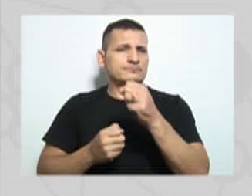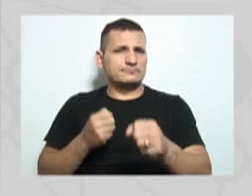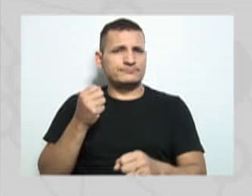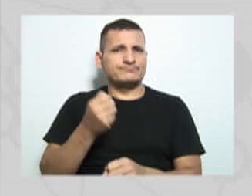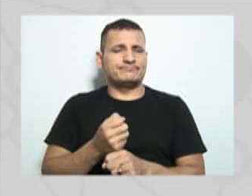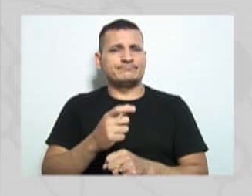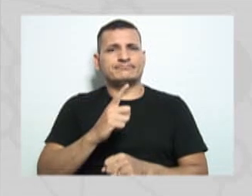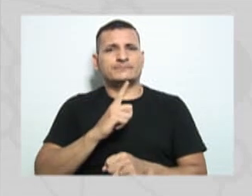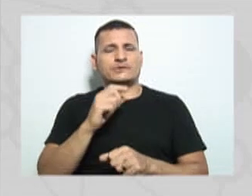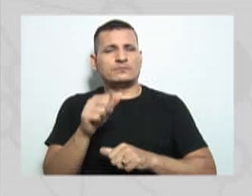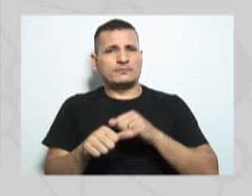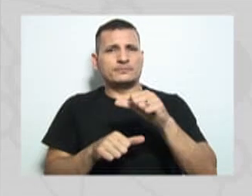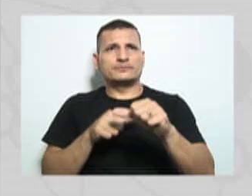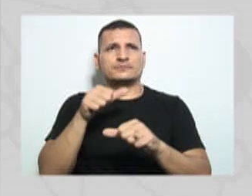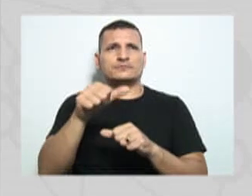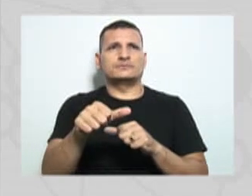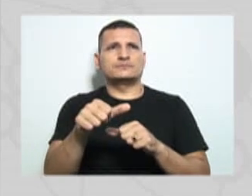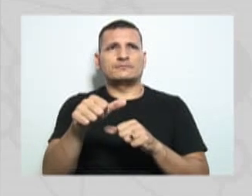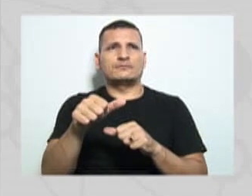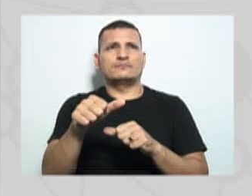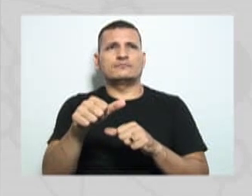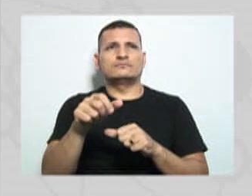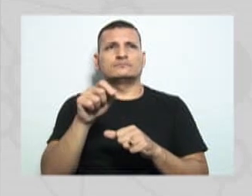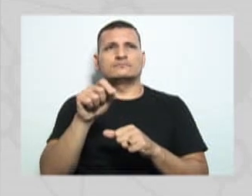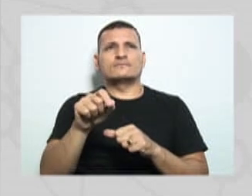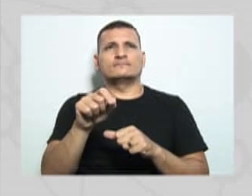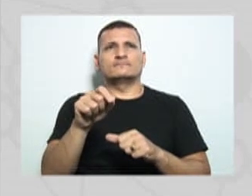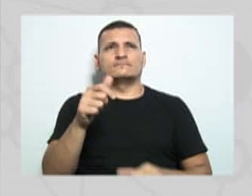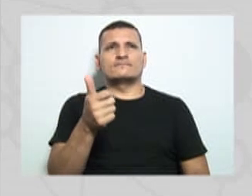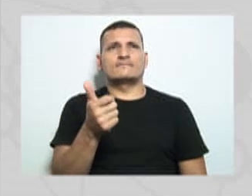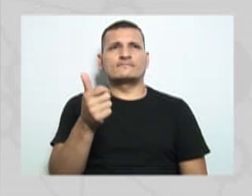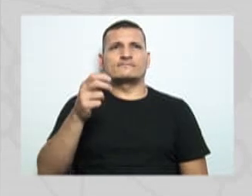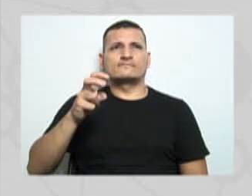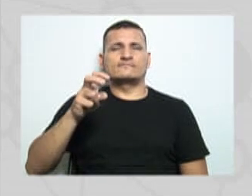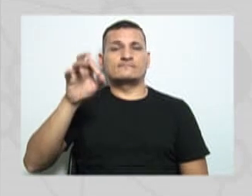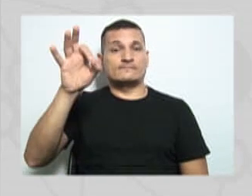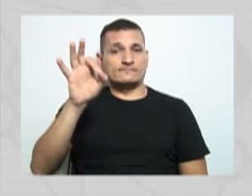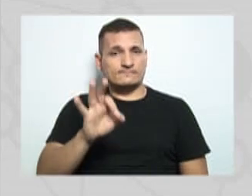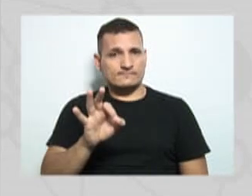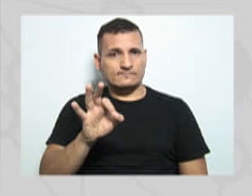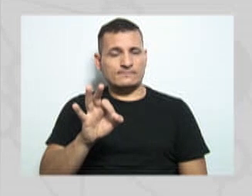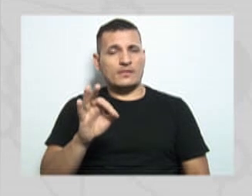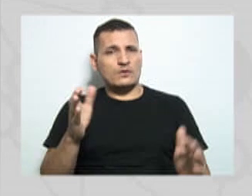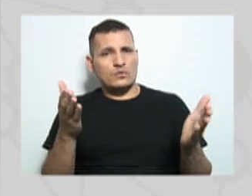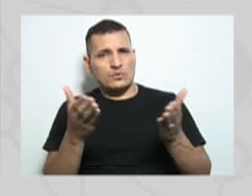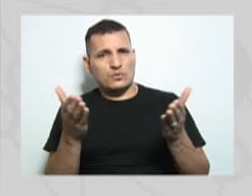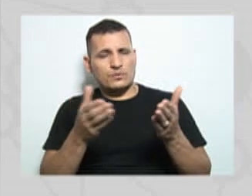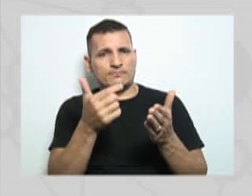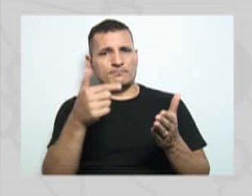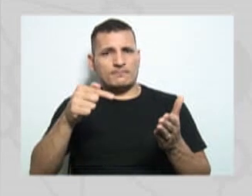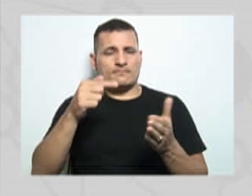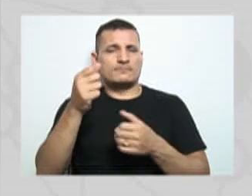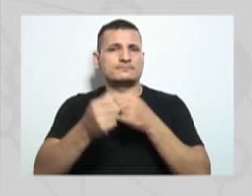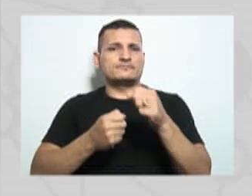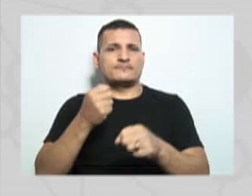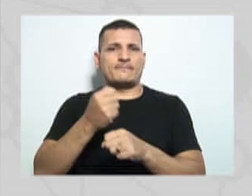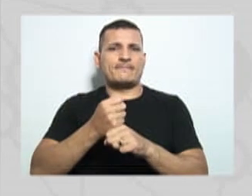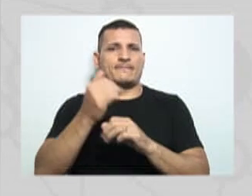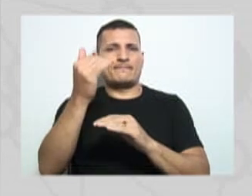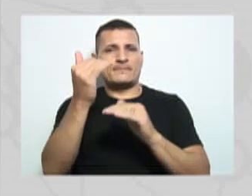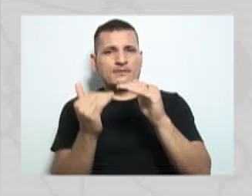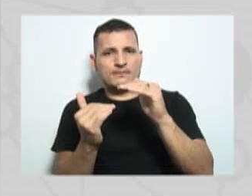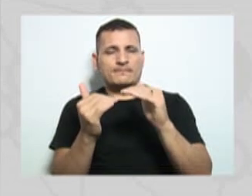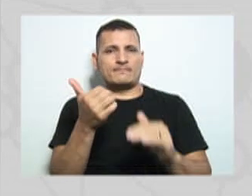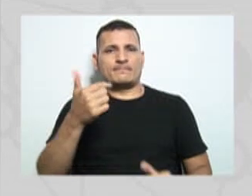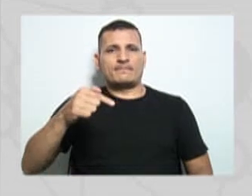a mudança que retornará a 15%. Ela está como 17%, a partir do ano que vem ela vai para